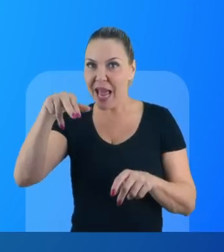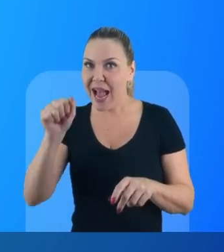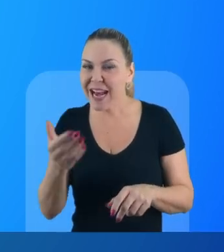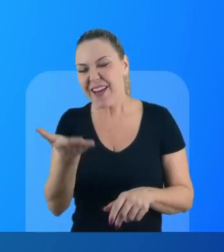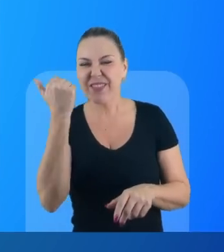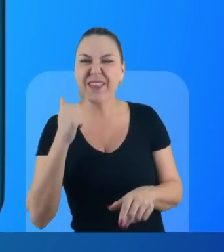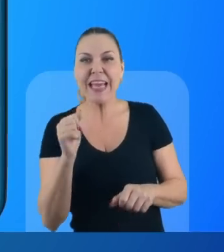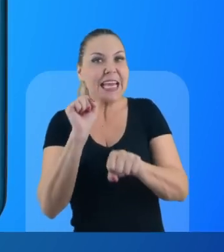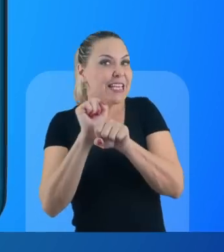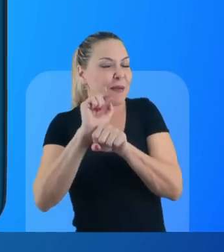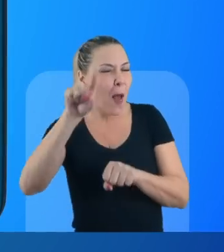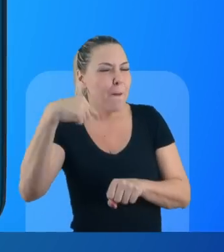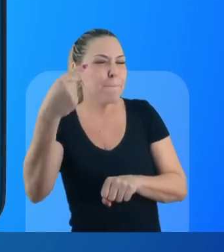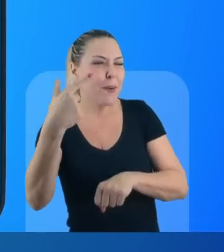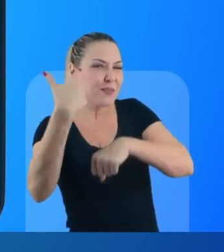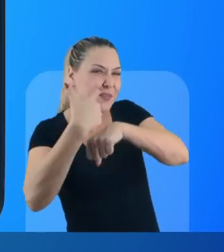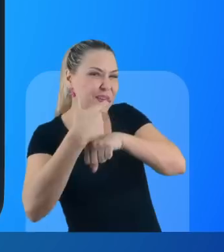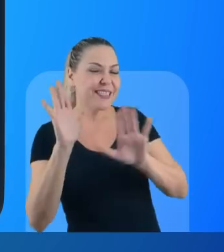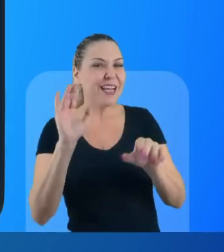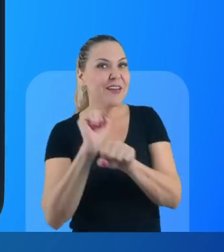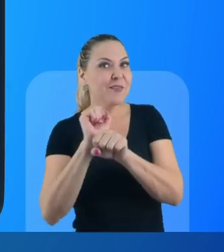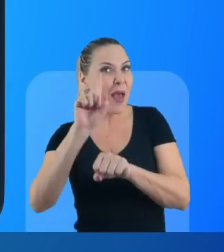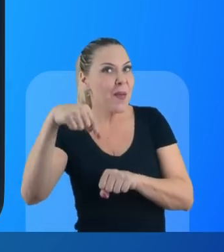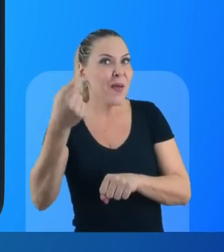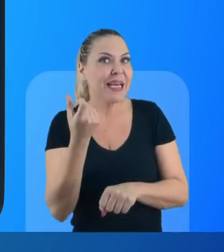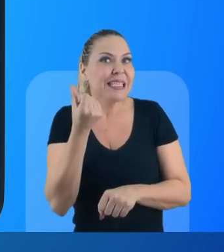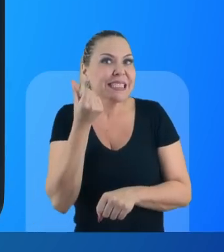Campaiolo? Então vai ter que aguardar o próximo episódio. Te espero aqui